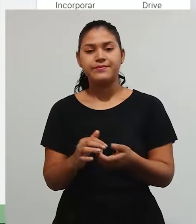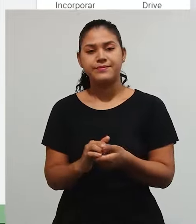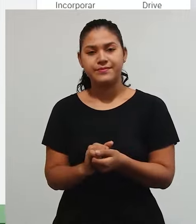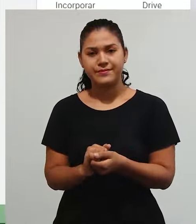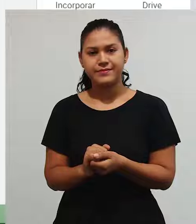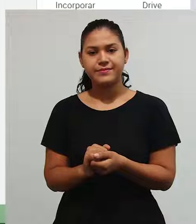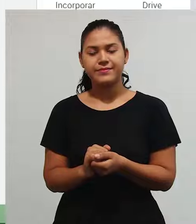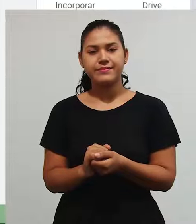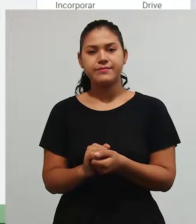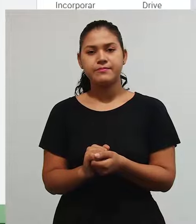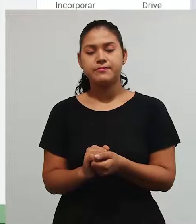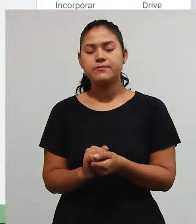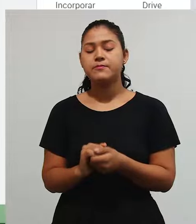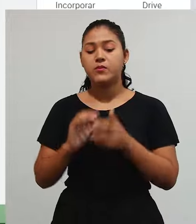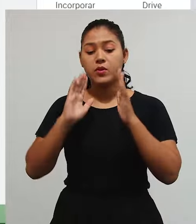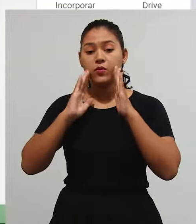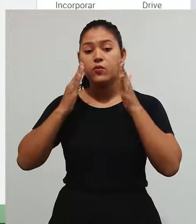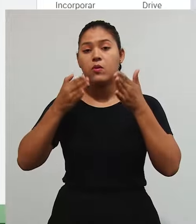Especialmente